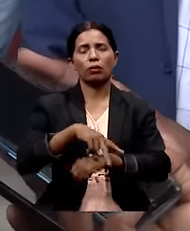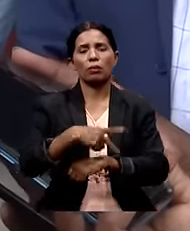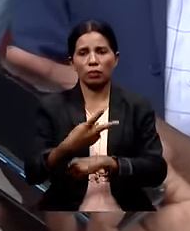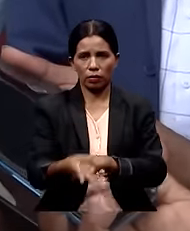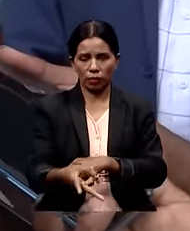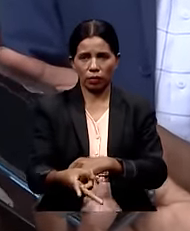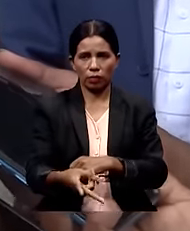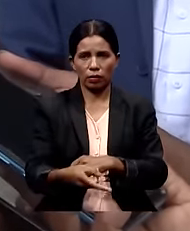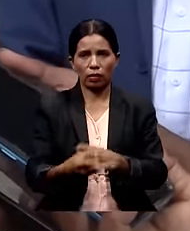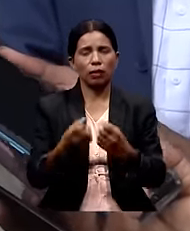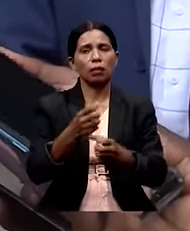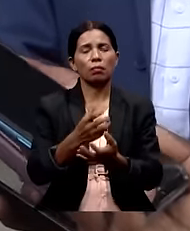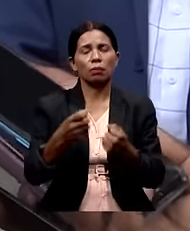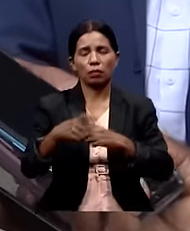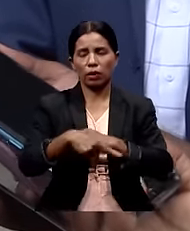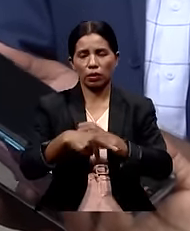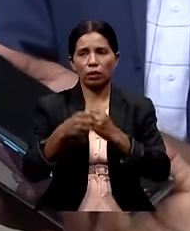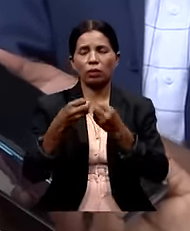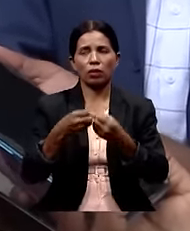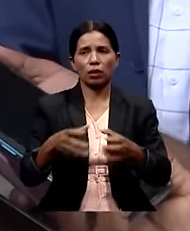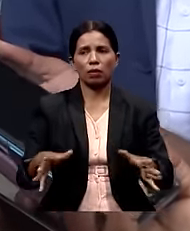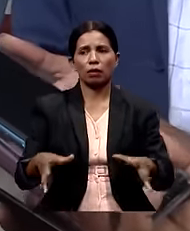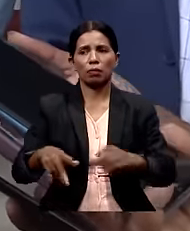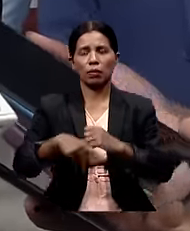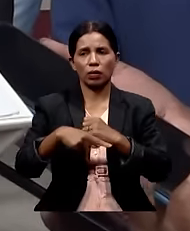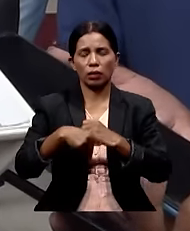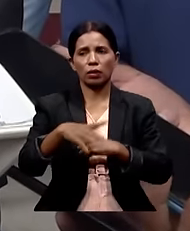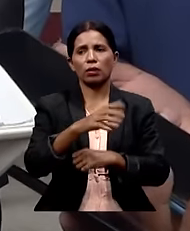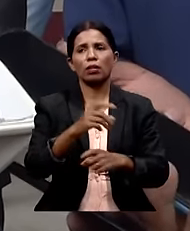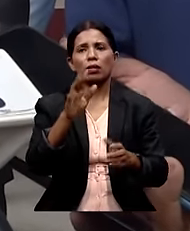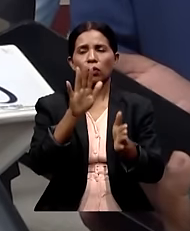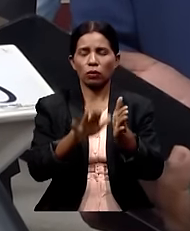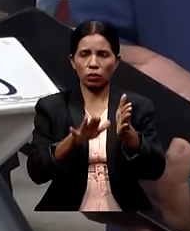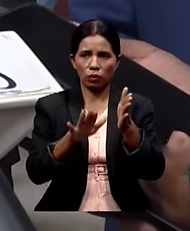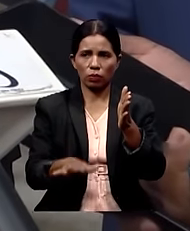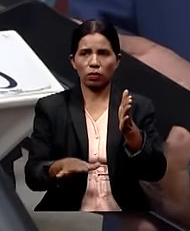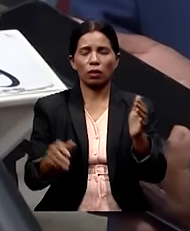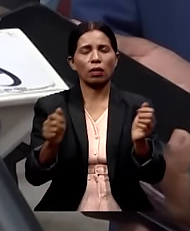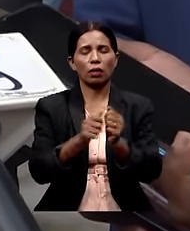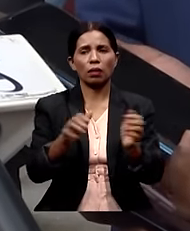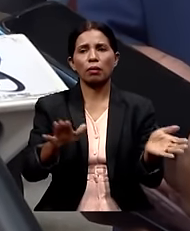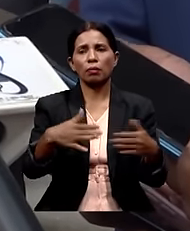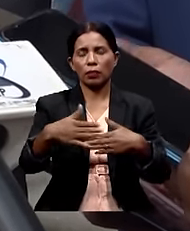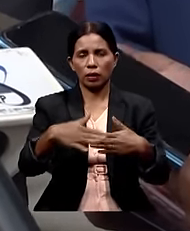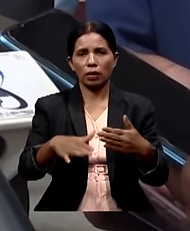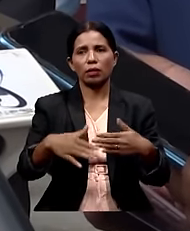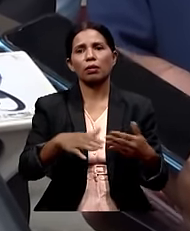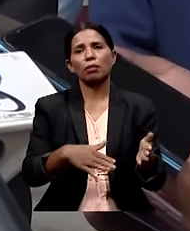E também, o partido Valon, desde 2002, está agora, basicamente, mate tanito.